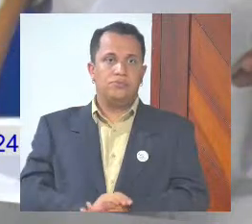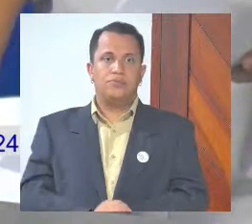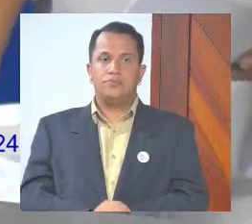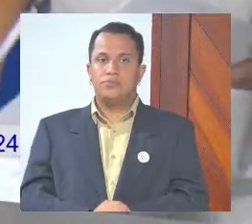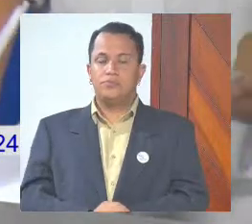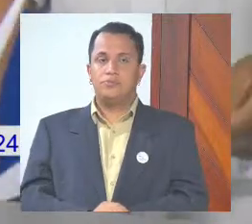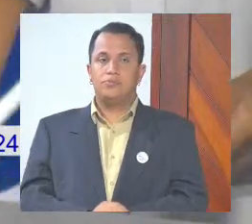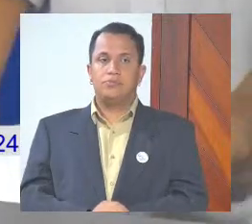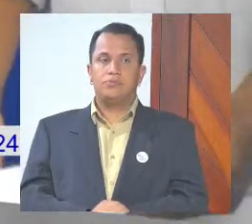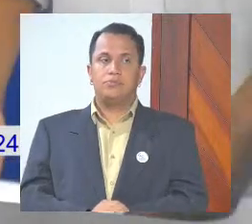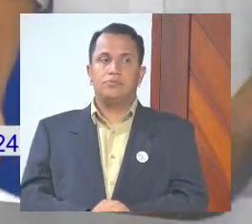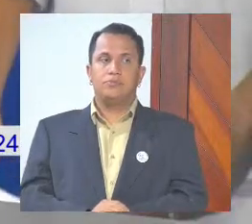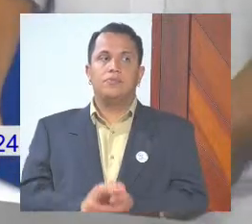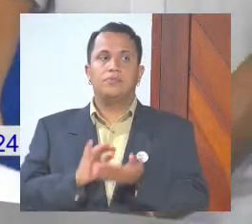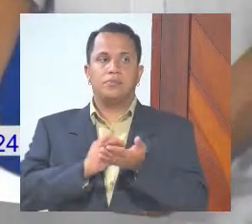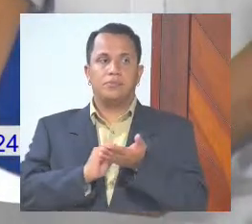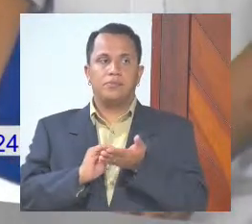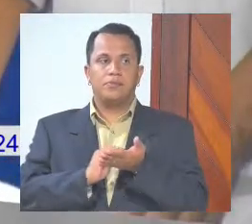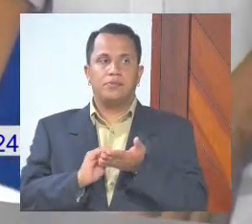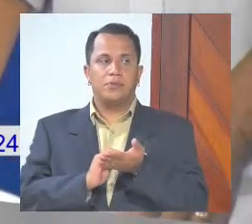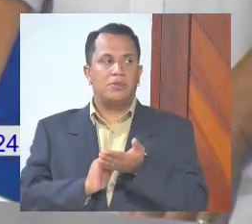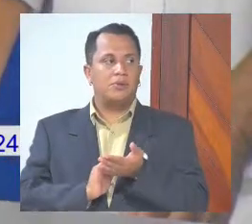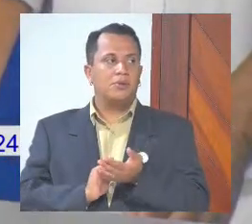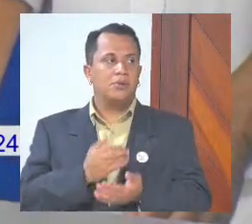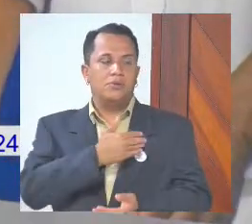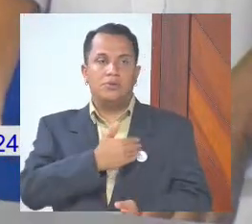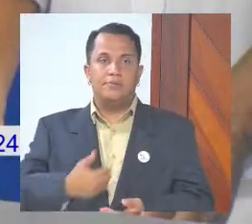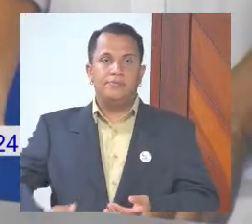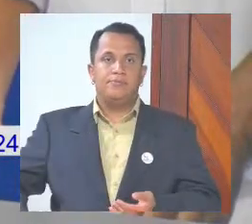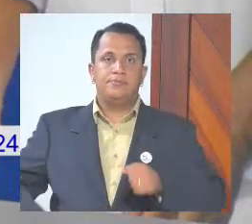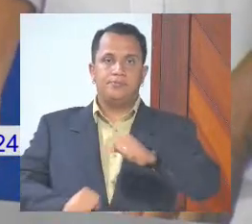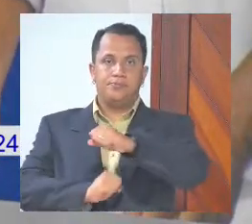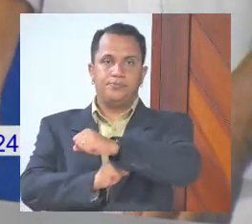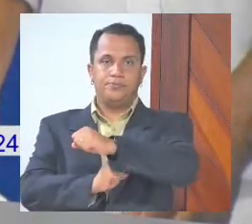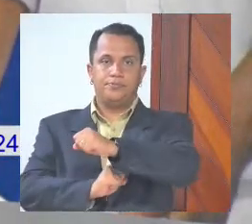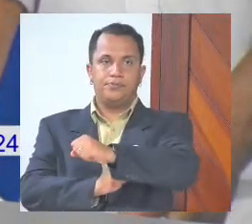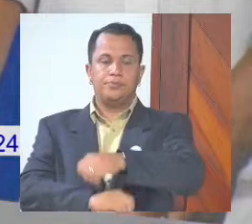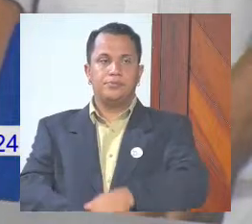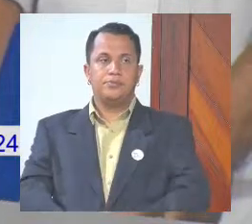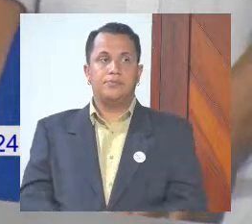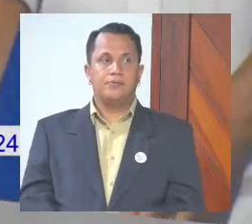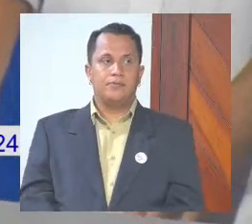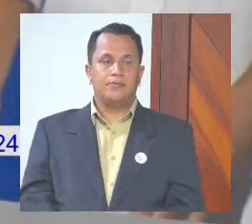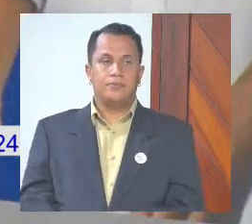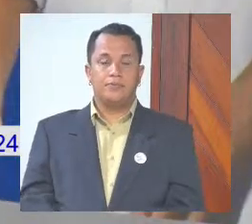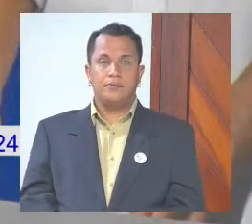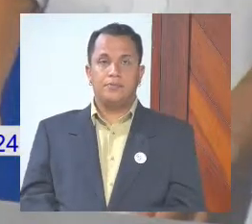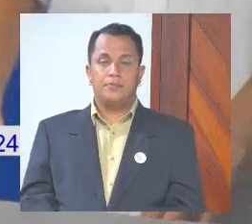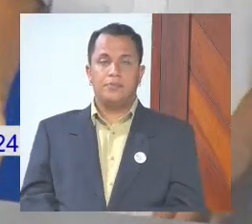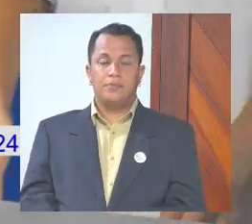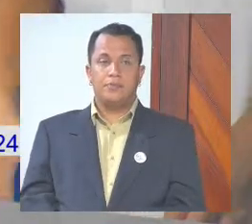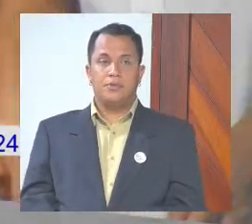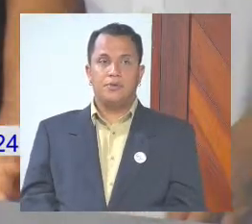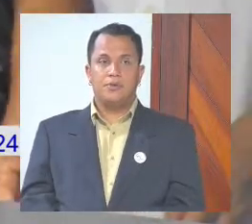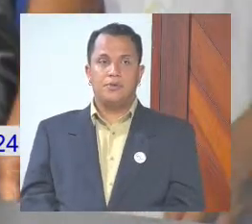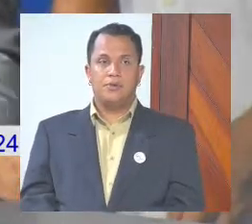Soares. Secretária Municipal de Governo Thaisa de Aguiar Ortegal.